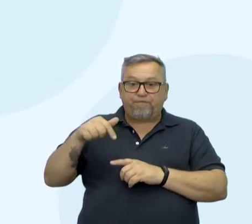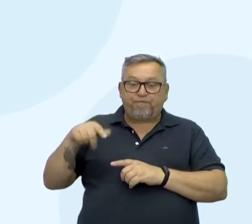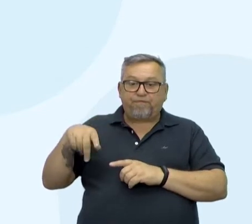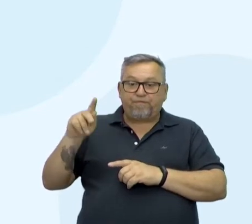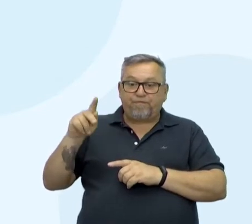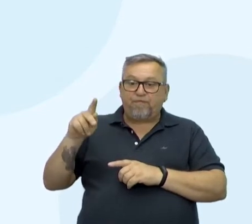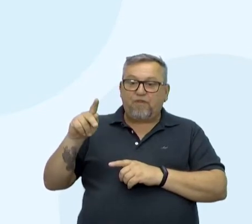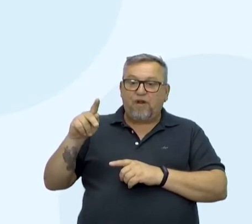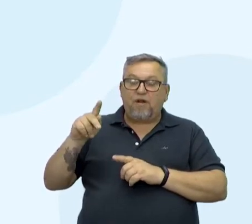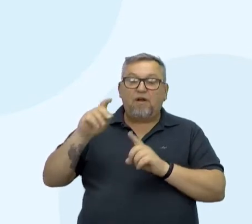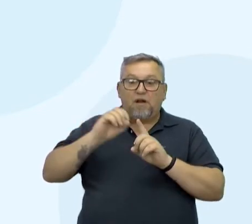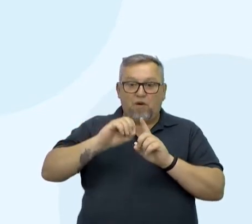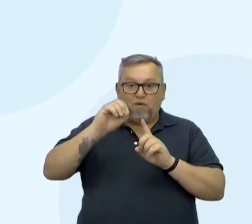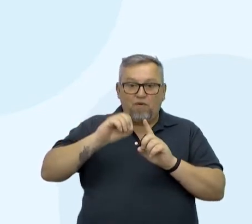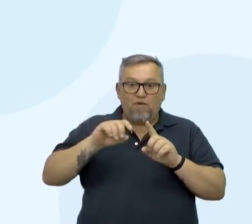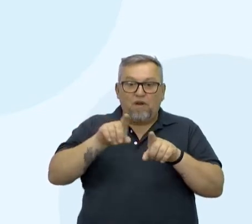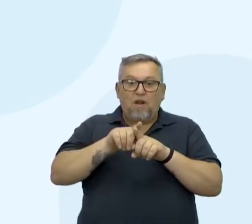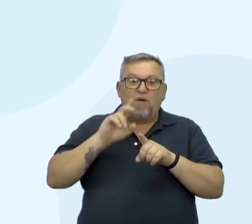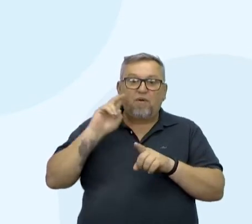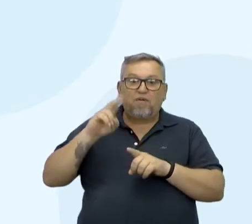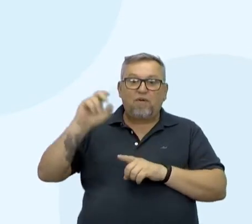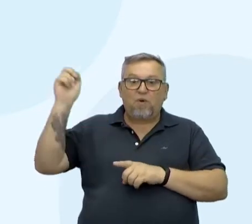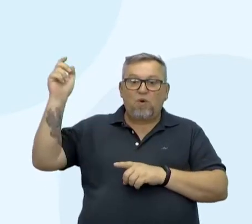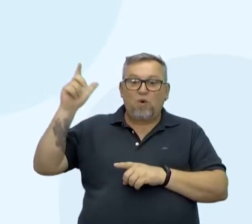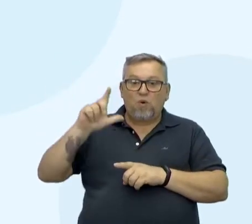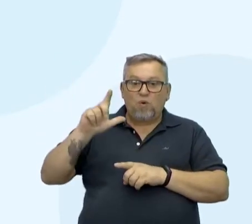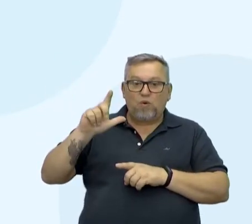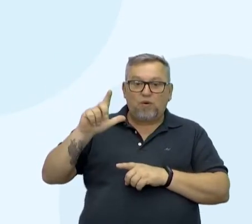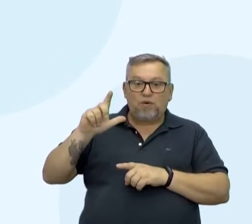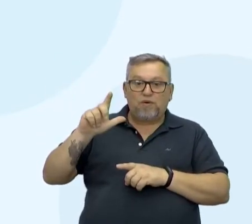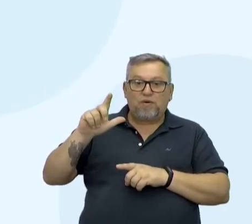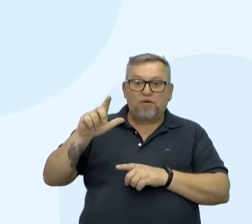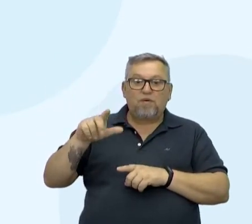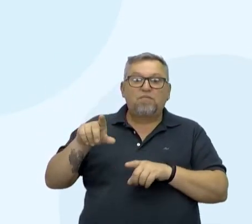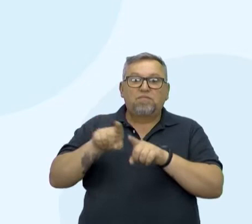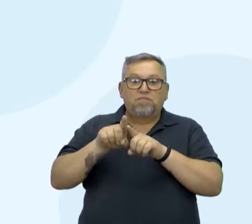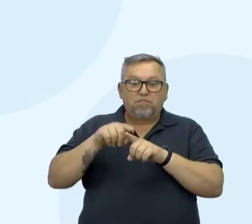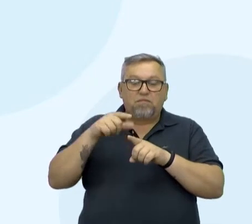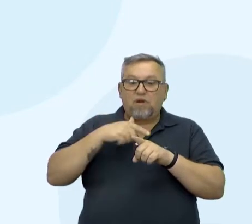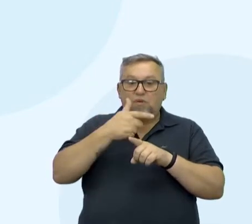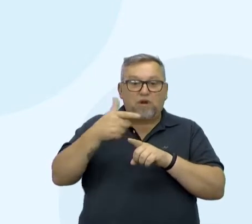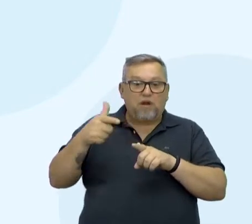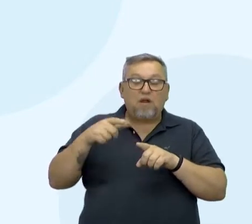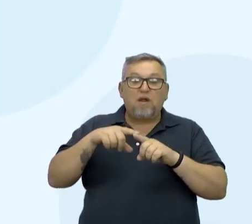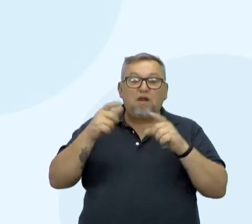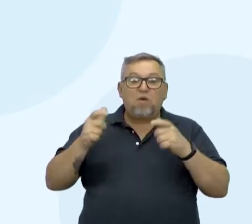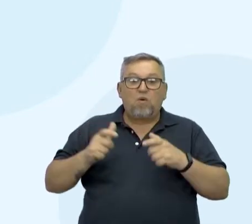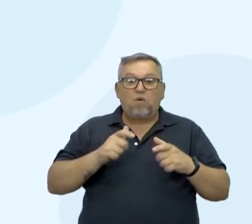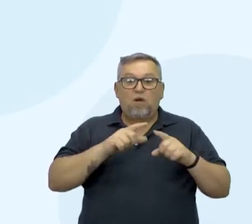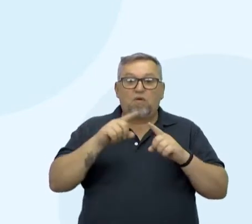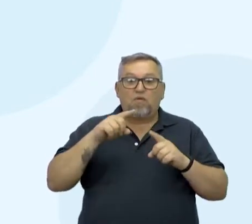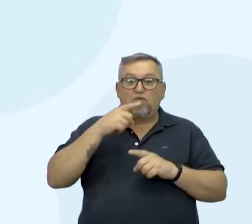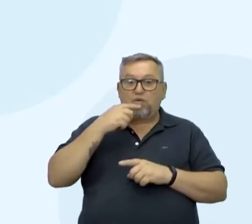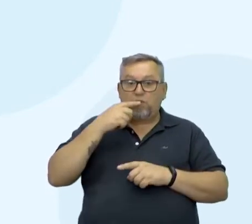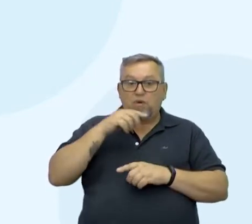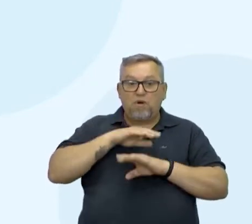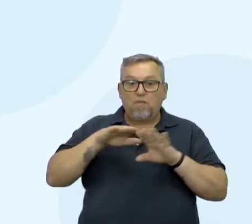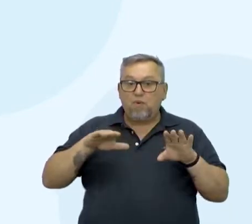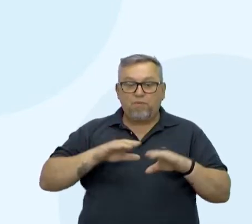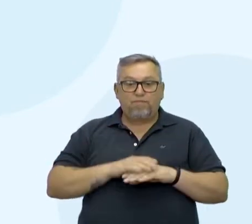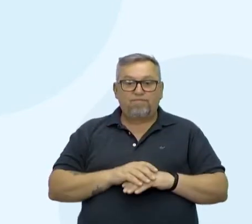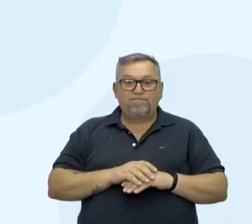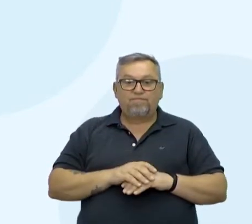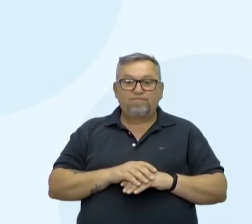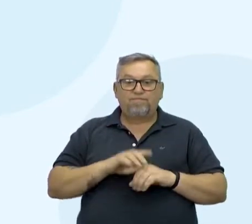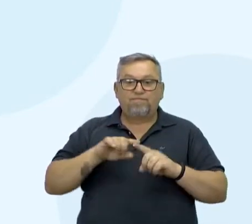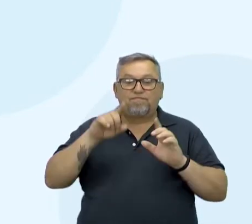Kelvin. Luz solar sem absorção da atmosfera, essa região aqui, ó, sem absorção. E a região do que? Do infravermelho, calor, tá? Então